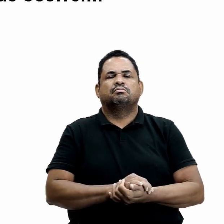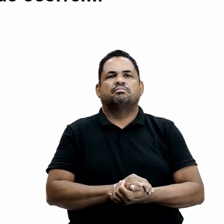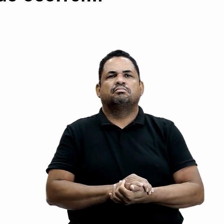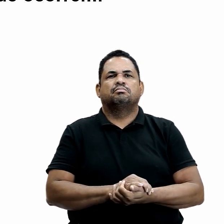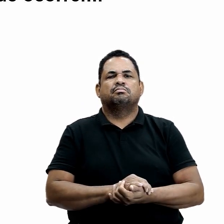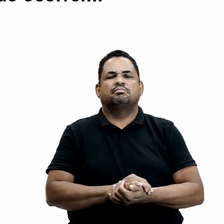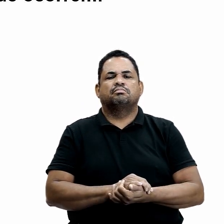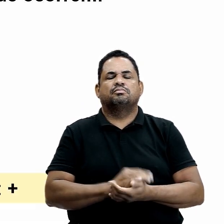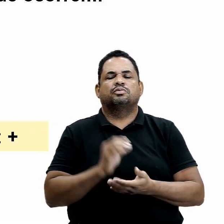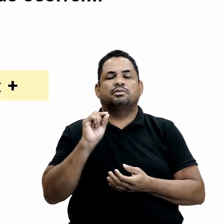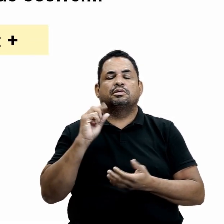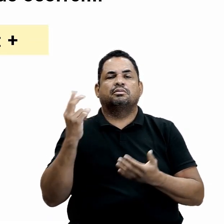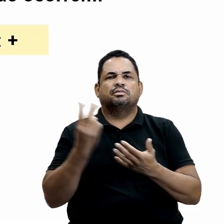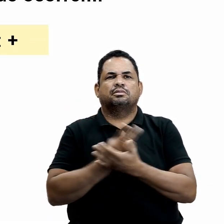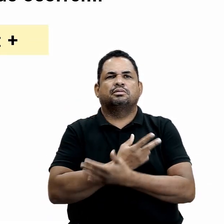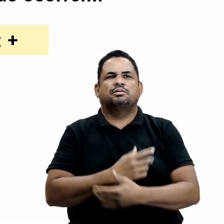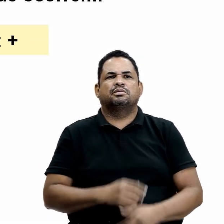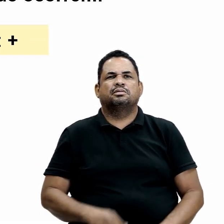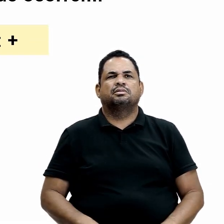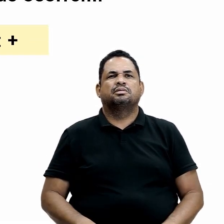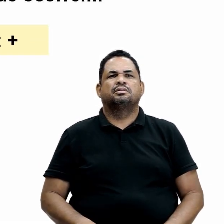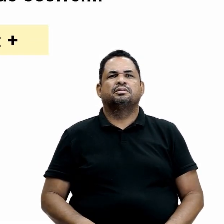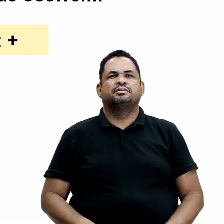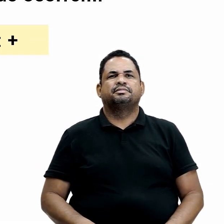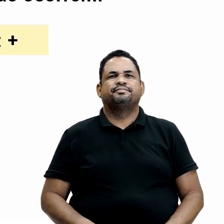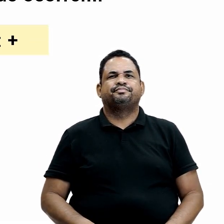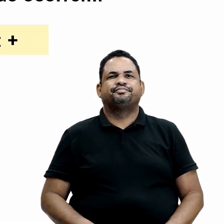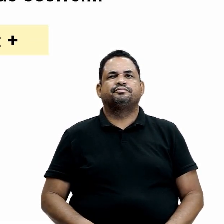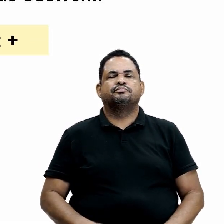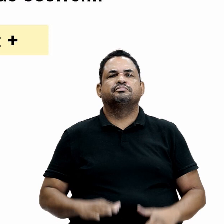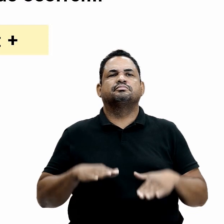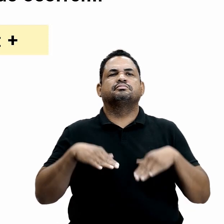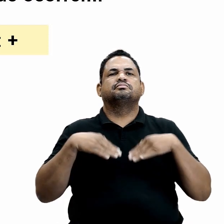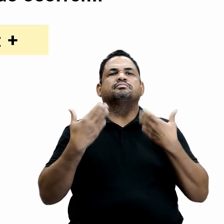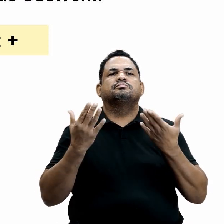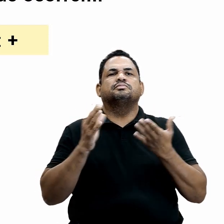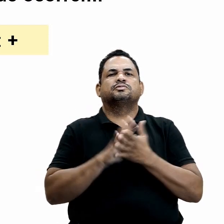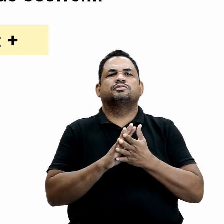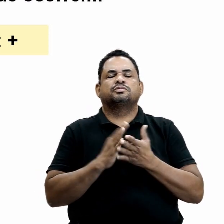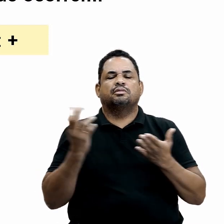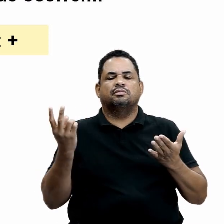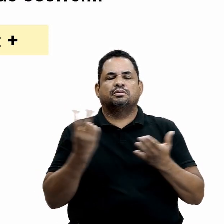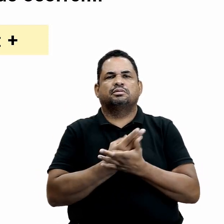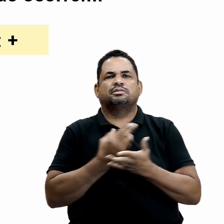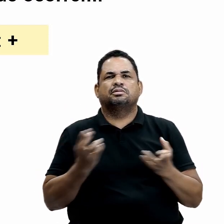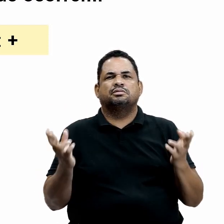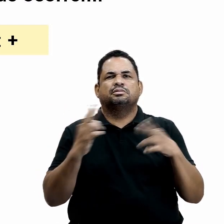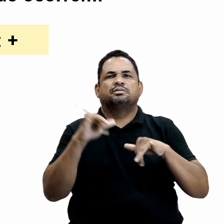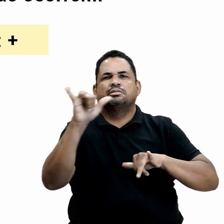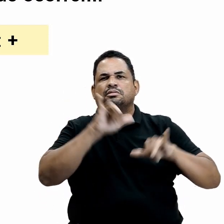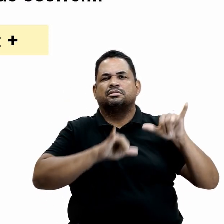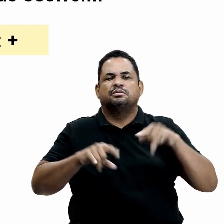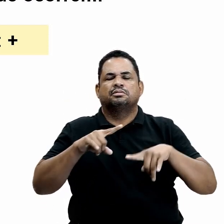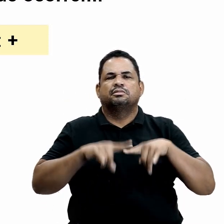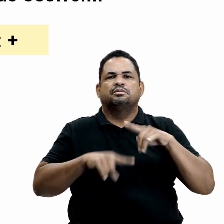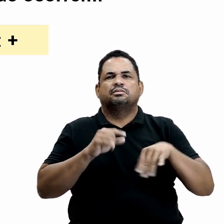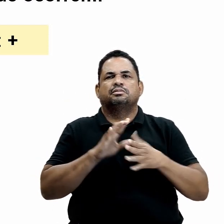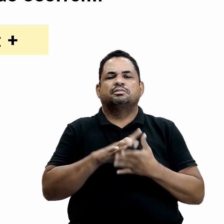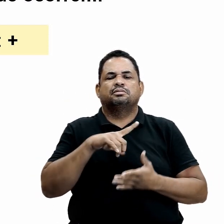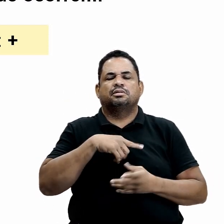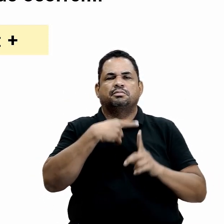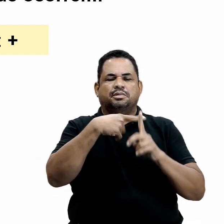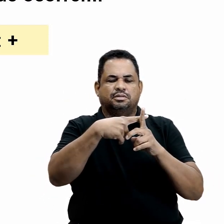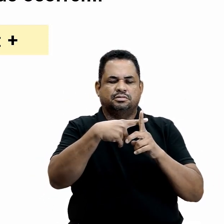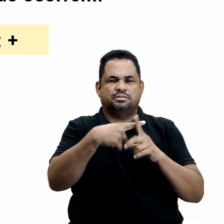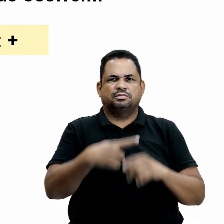ações que ocorrem. Entre elas, quando ocorre a reação química dos elementos, nós temos o sinal de mais. Eu já